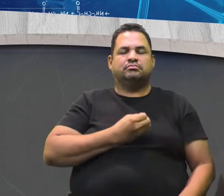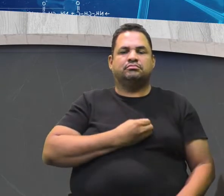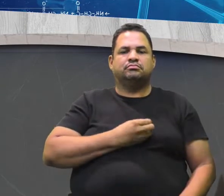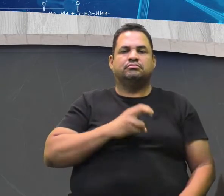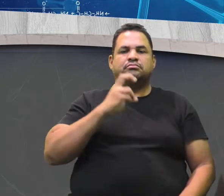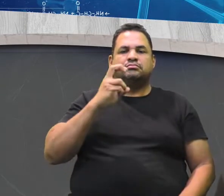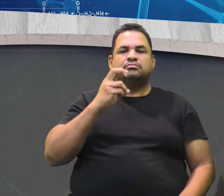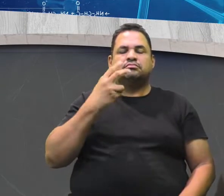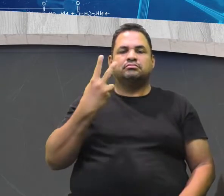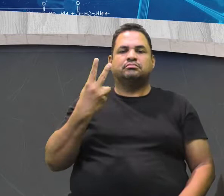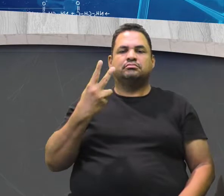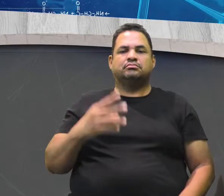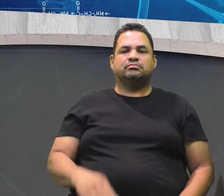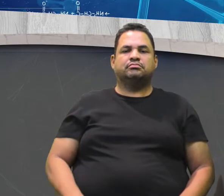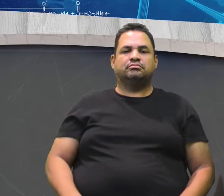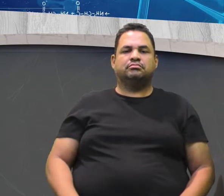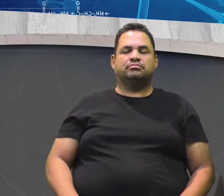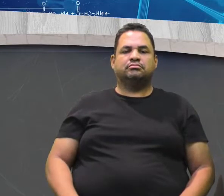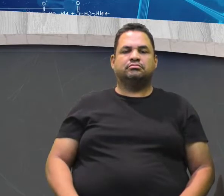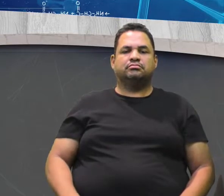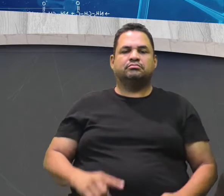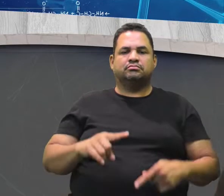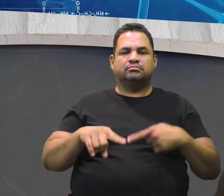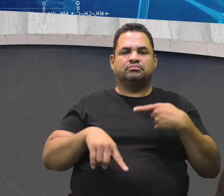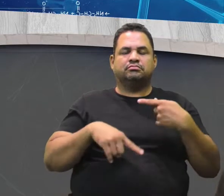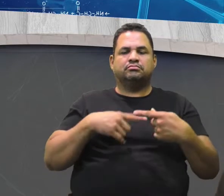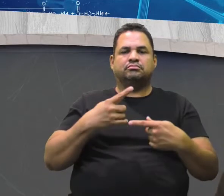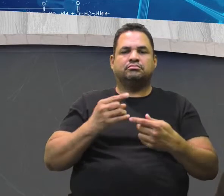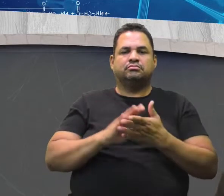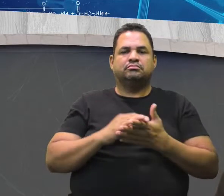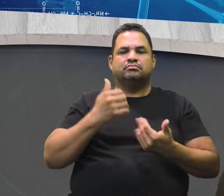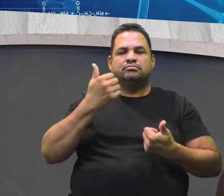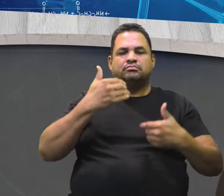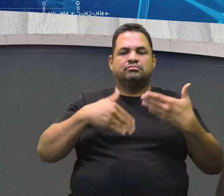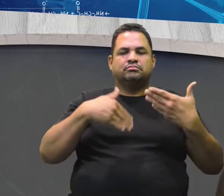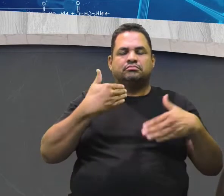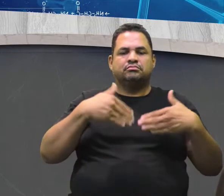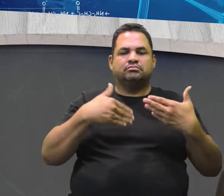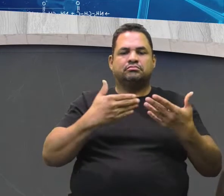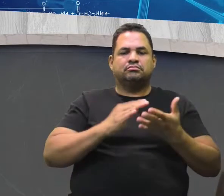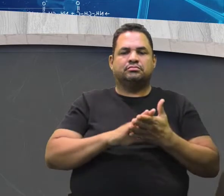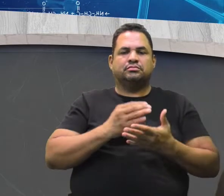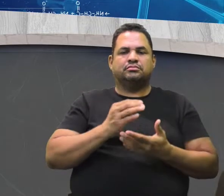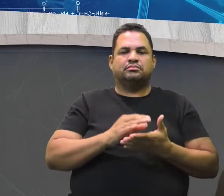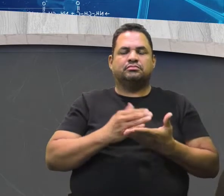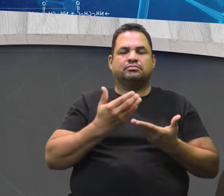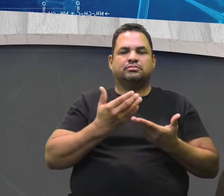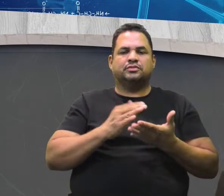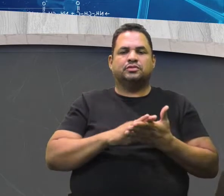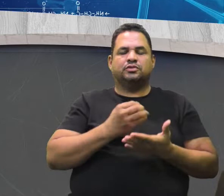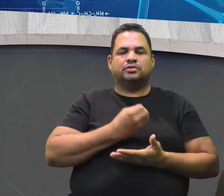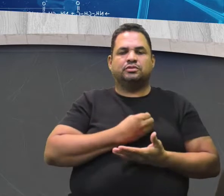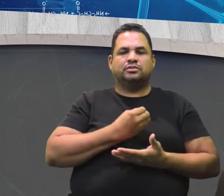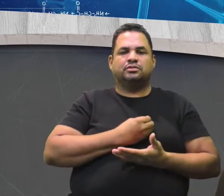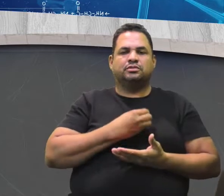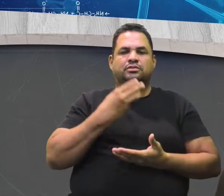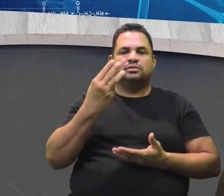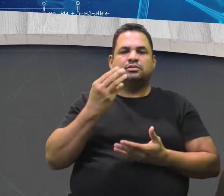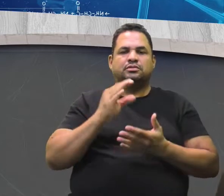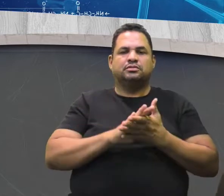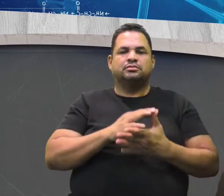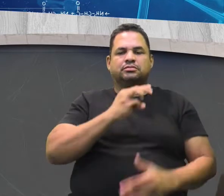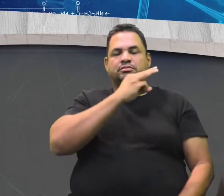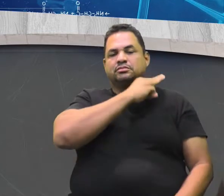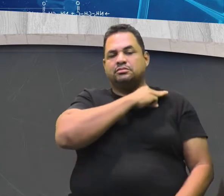aí. Depois dessa aula, partiremos para as avaliações da unidade 3. Não é isso? Porque você já é um